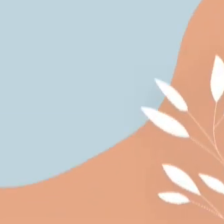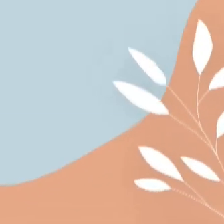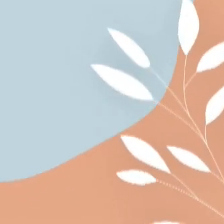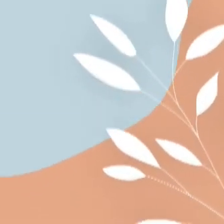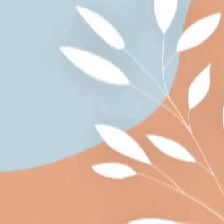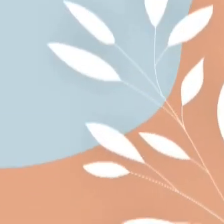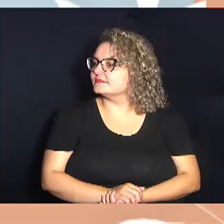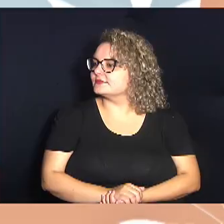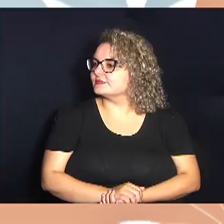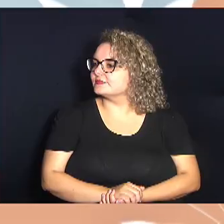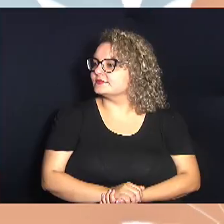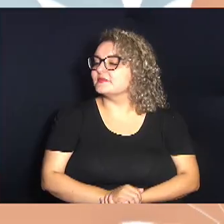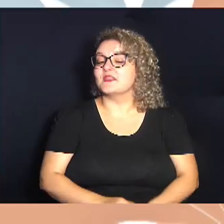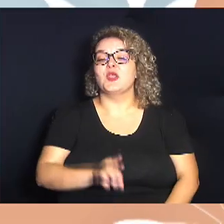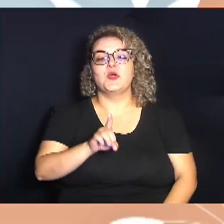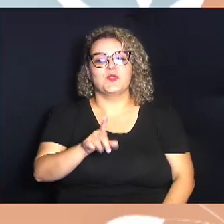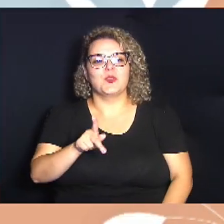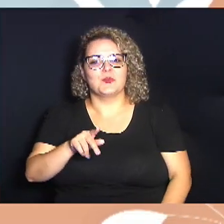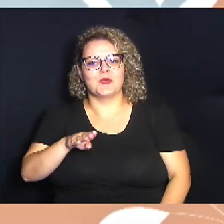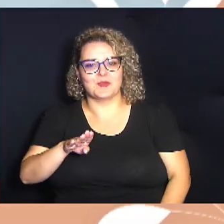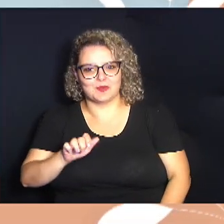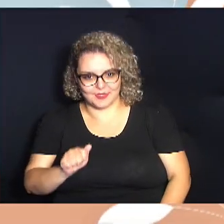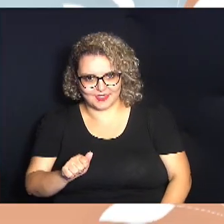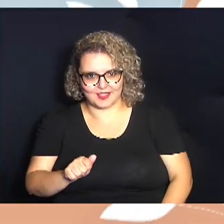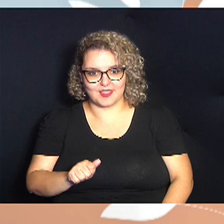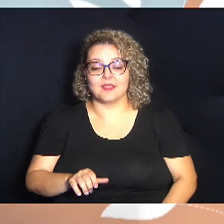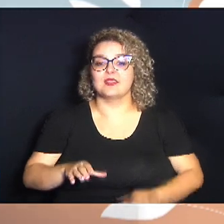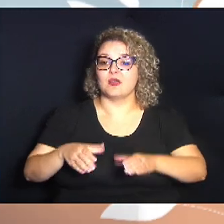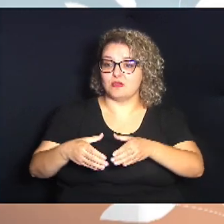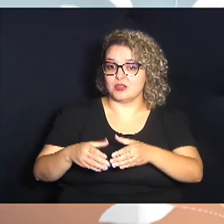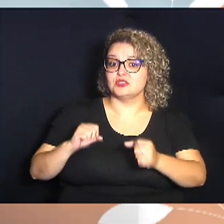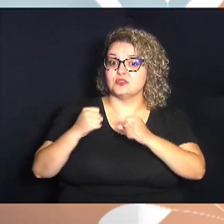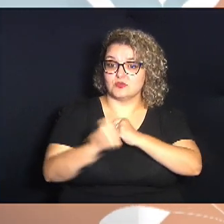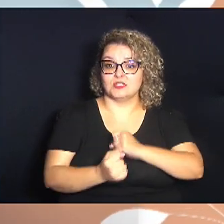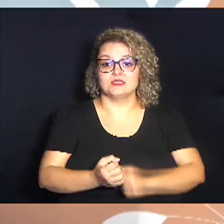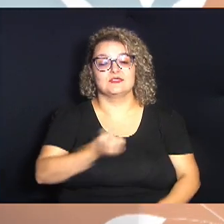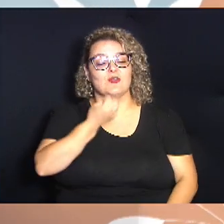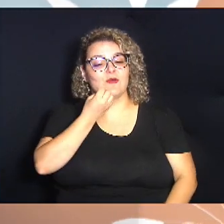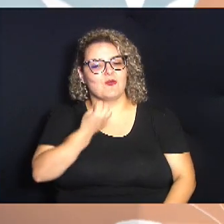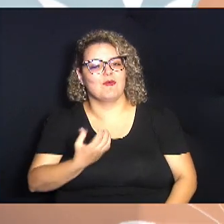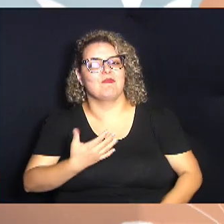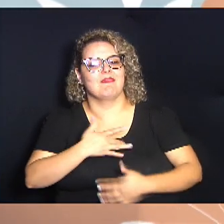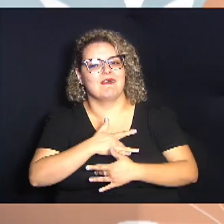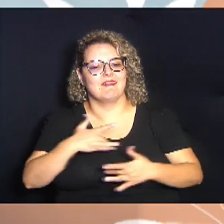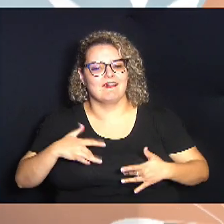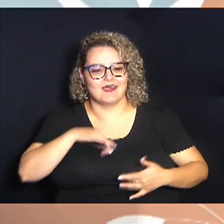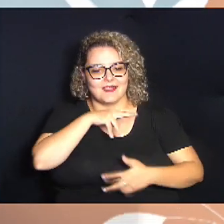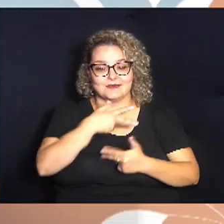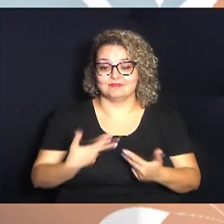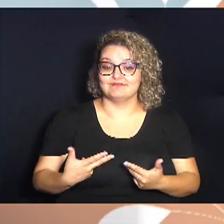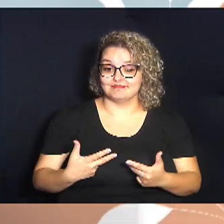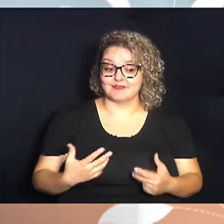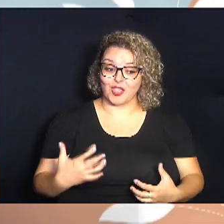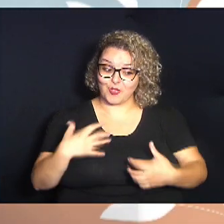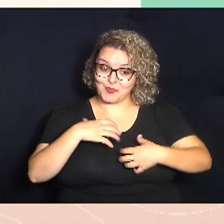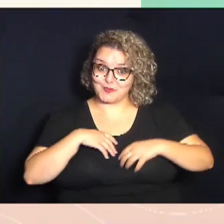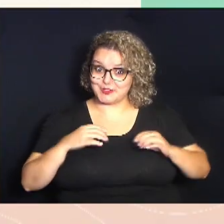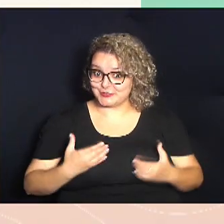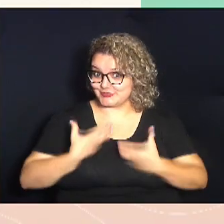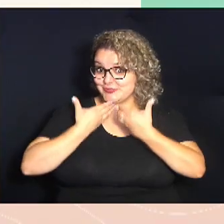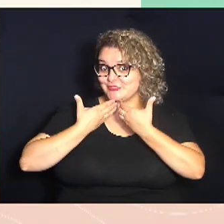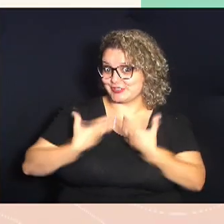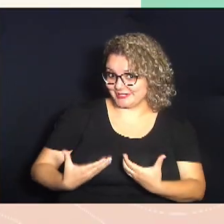E o DPBEA, Departamento de Proteção e Bem-Estar Animal, tem 6 bichinhos em clima de Natal, aguardando um